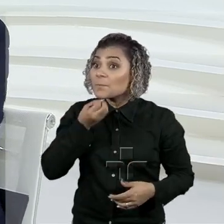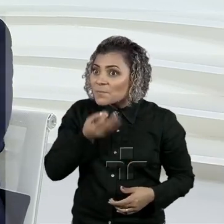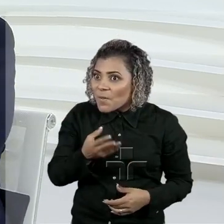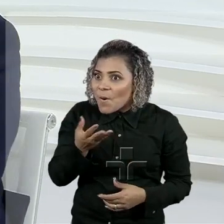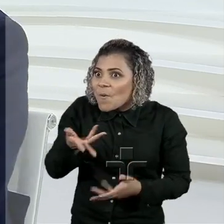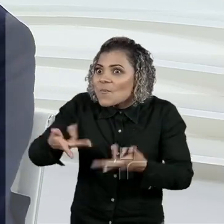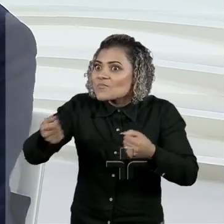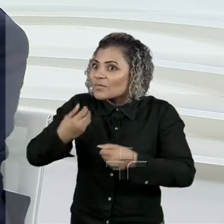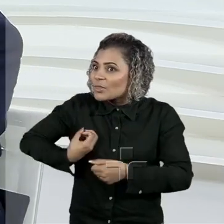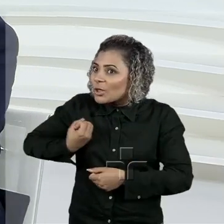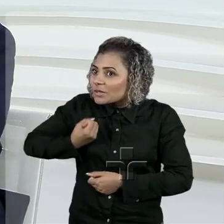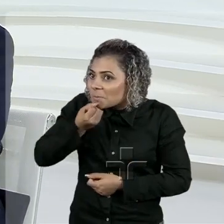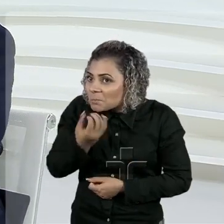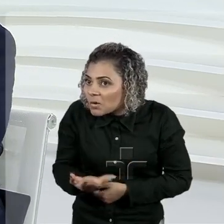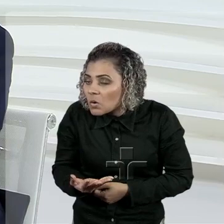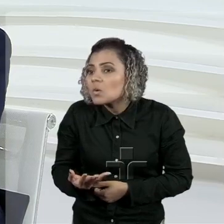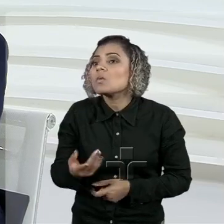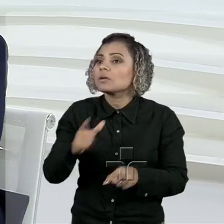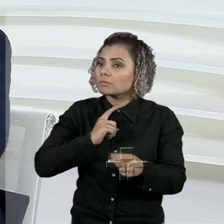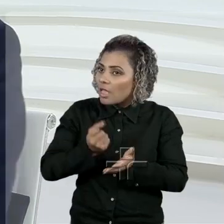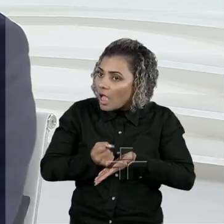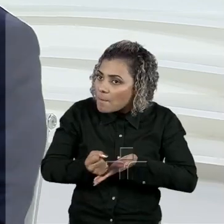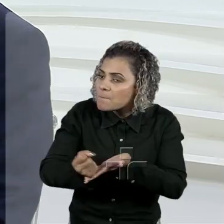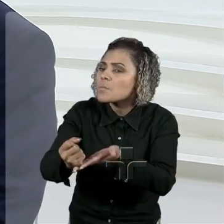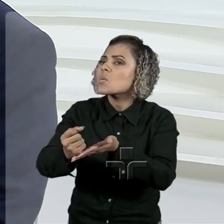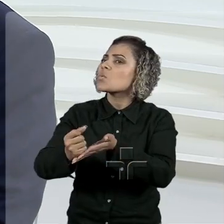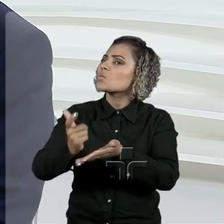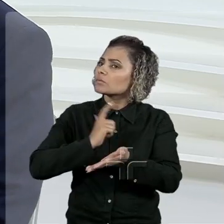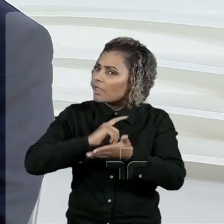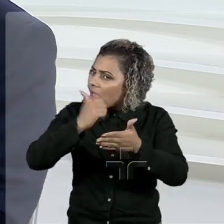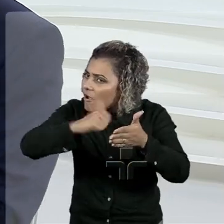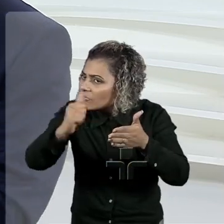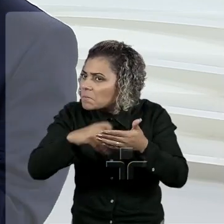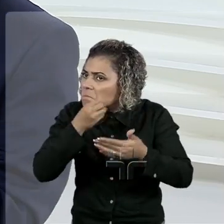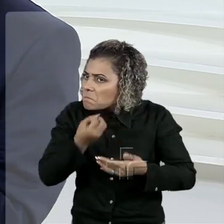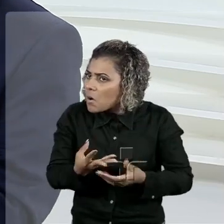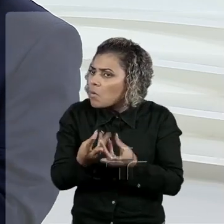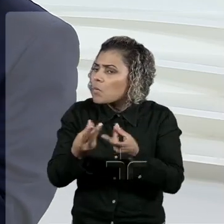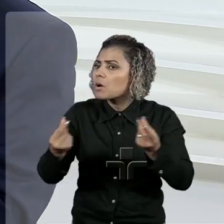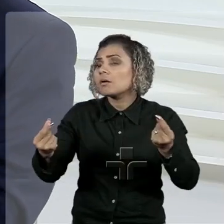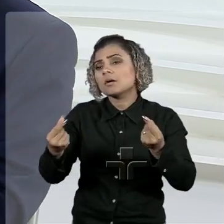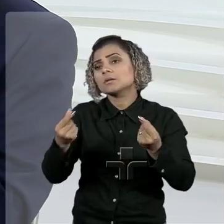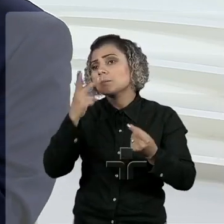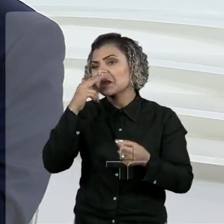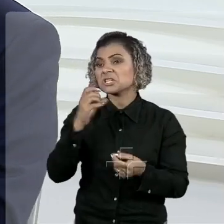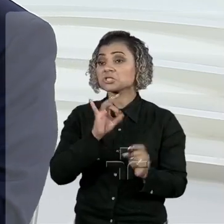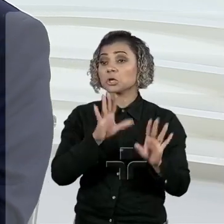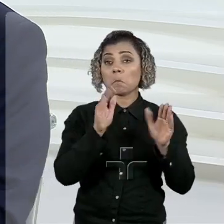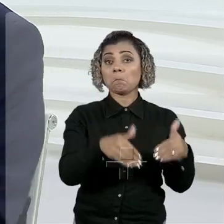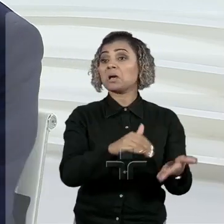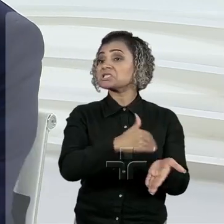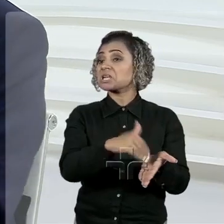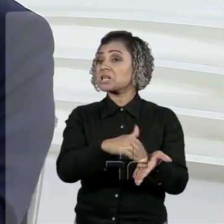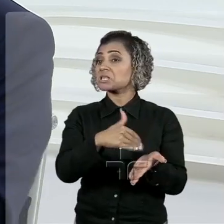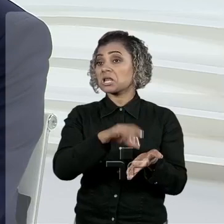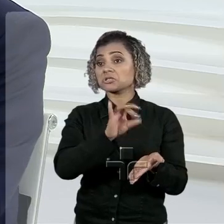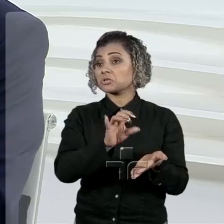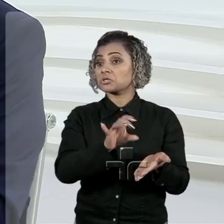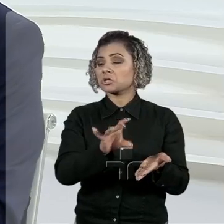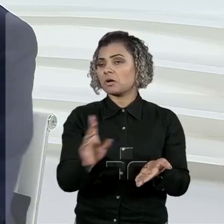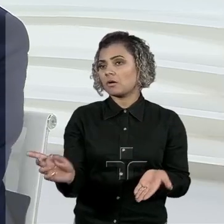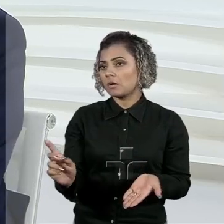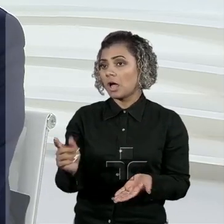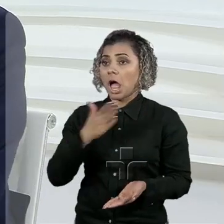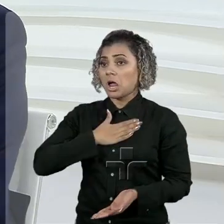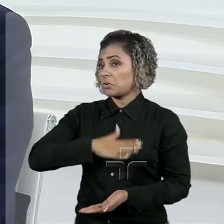se tecnicamente, inclusive com suporte, com apoio para essa avaliação, para não ser uma coisa da secretária, a cabeça do secretário não gostou